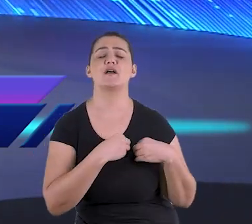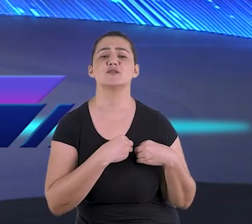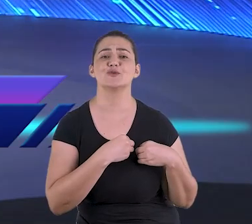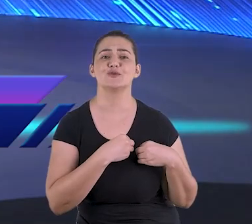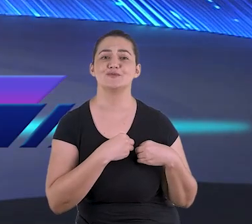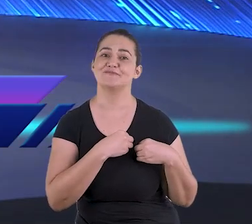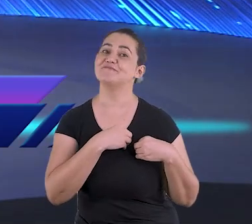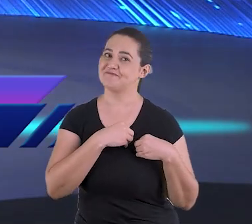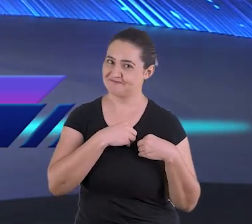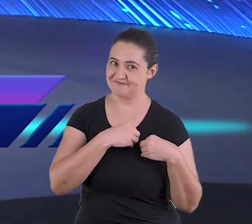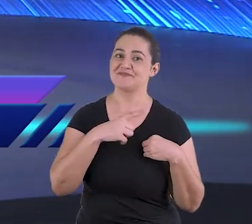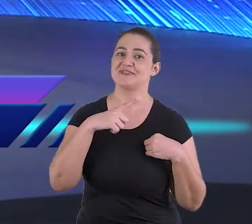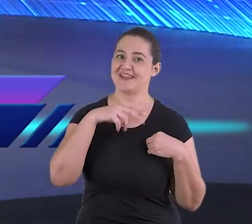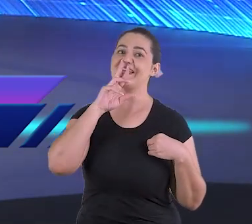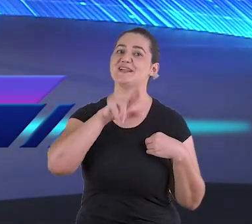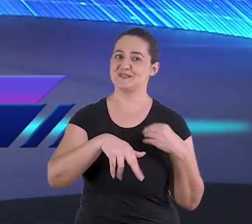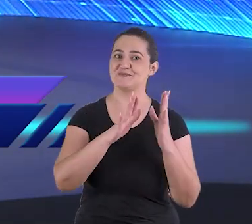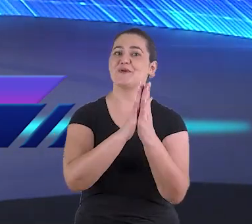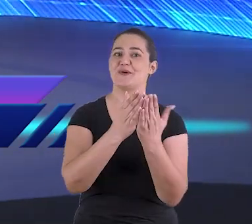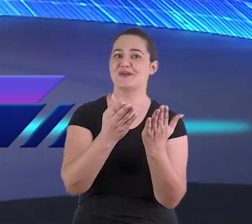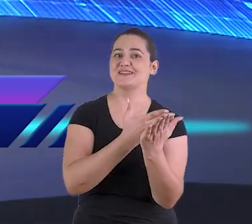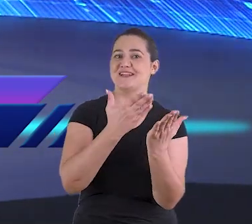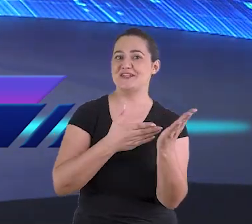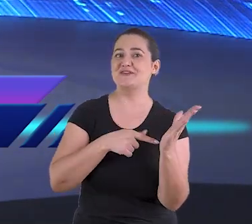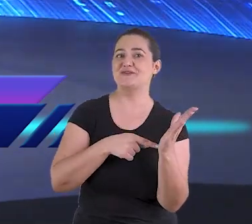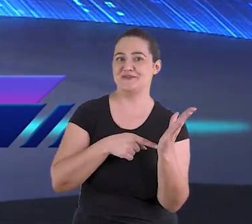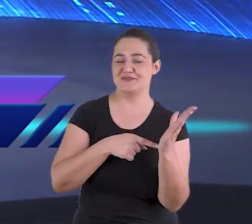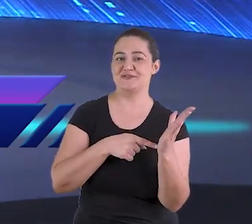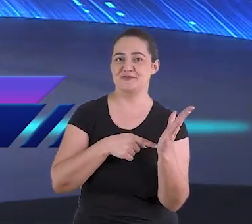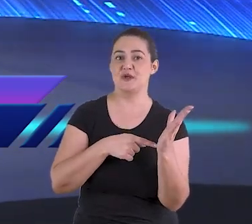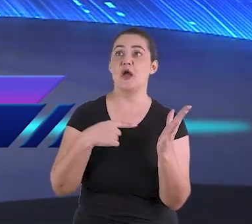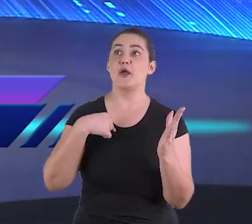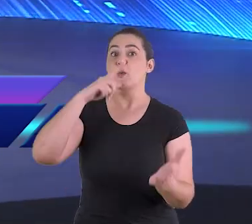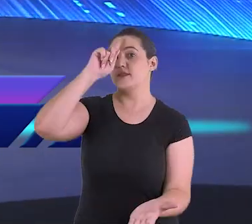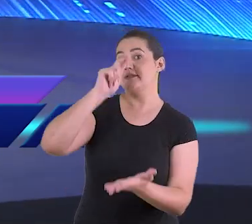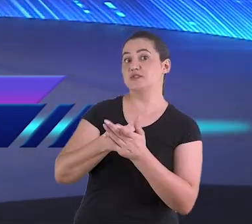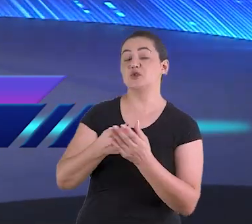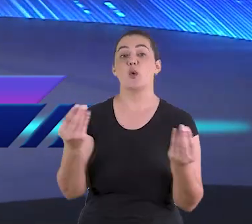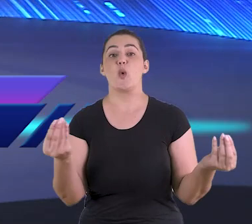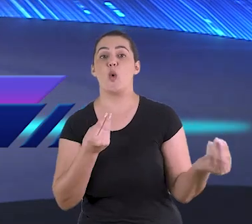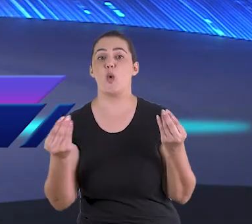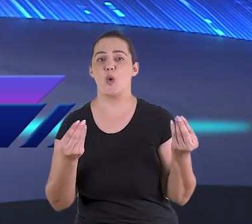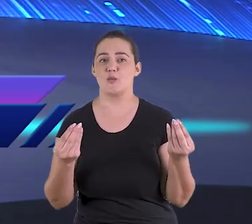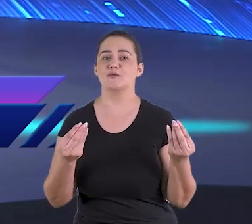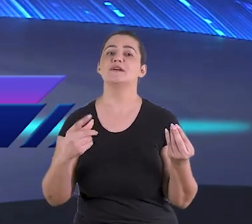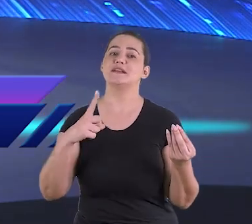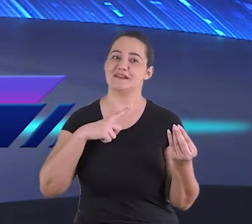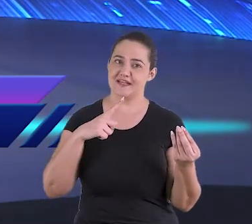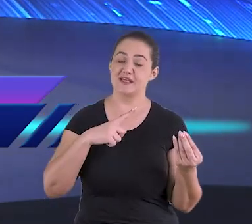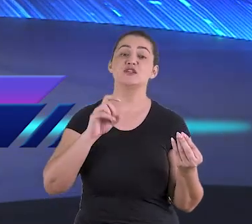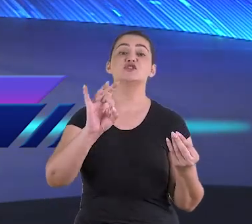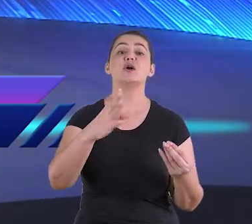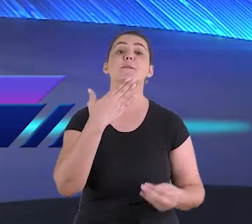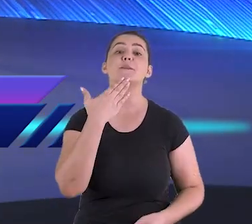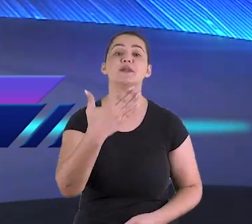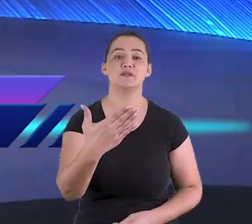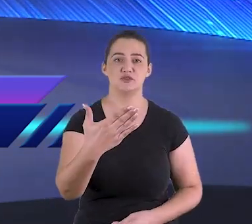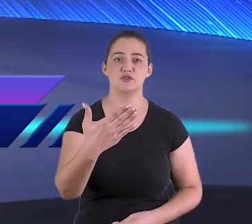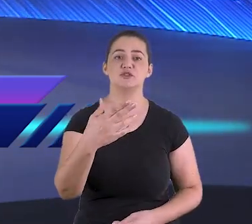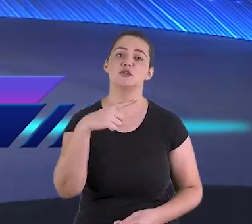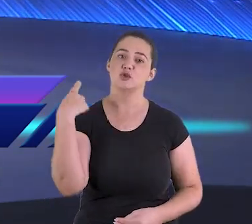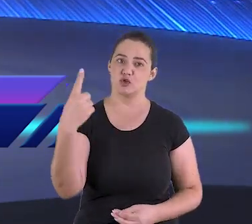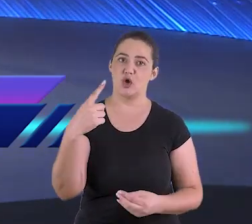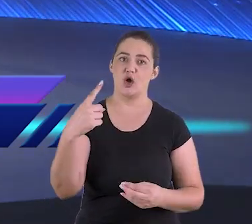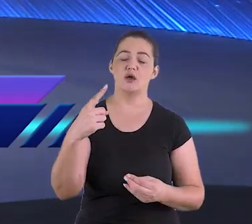não passe por essa morte? O que eu devo hoje tomar de decisão? Se você quer saber mais, peça para nós